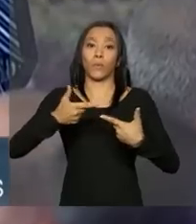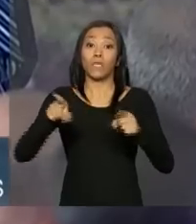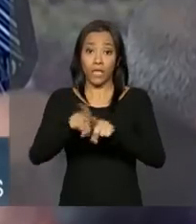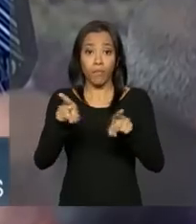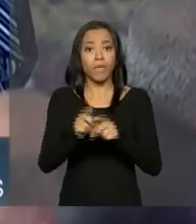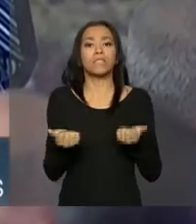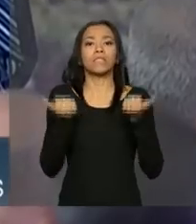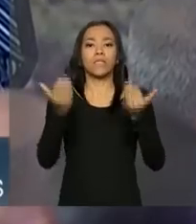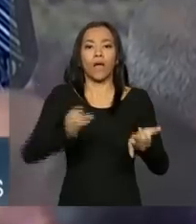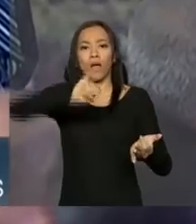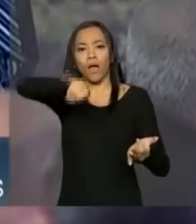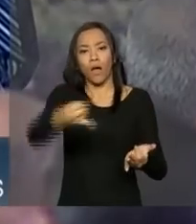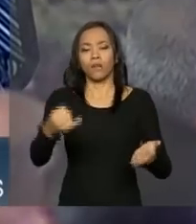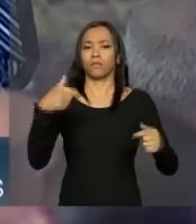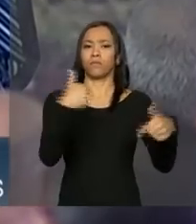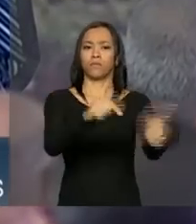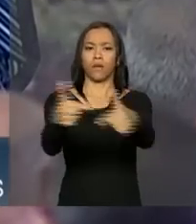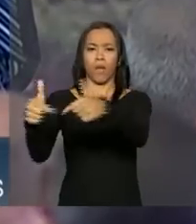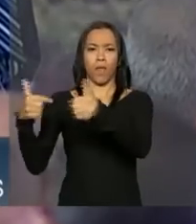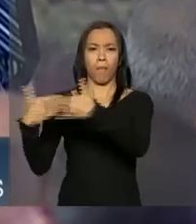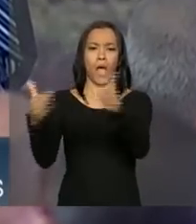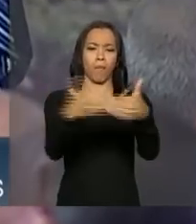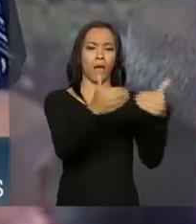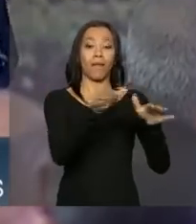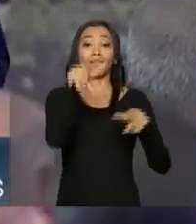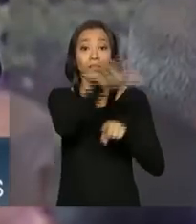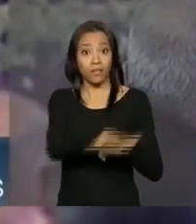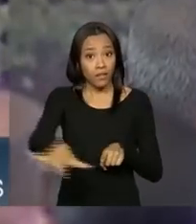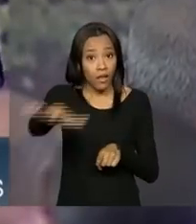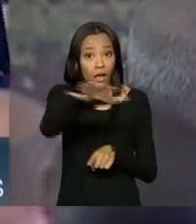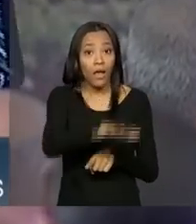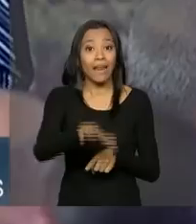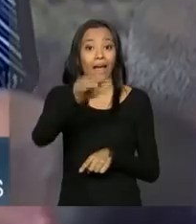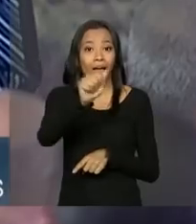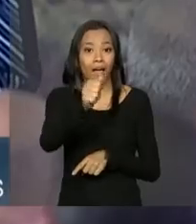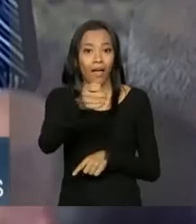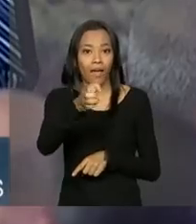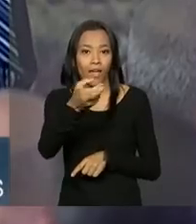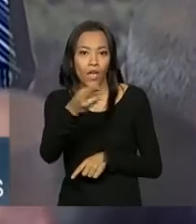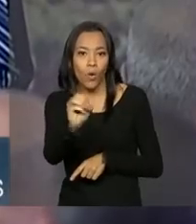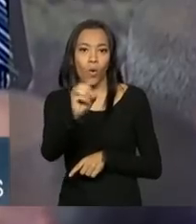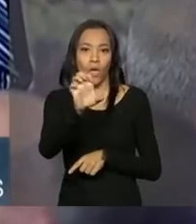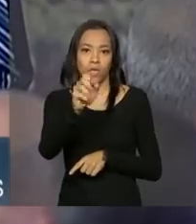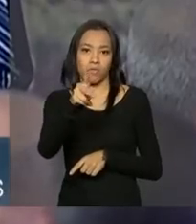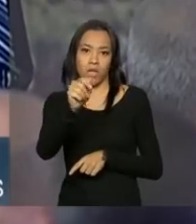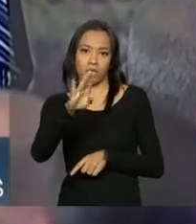empregos no setor aeroespacial. Cito também o projeto